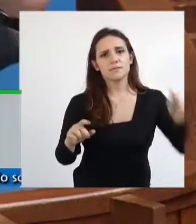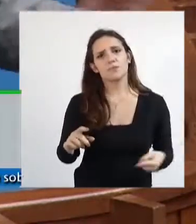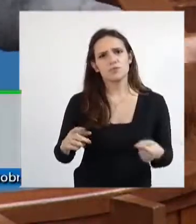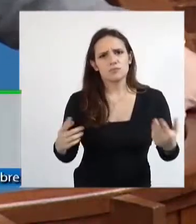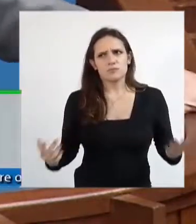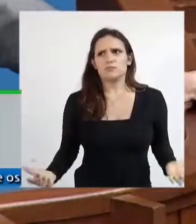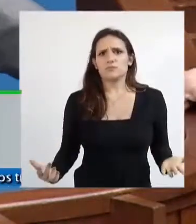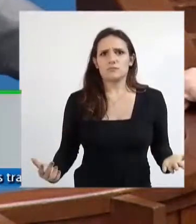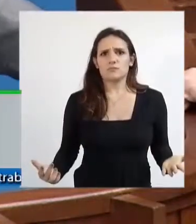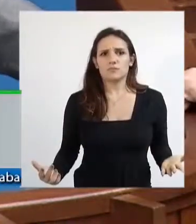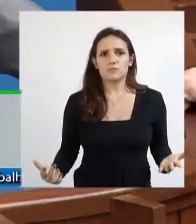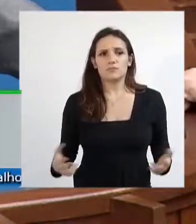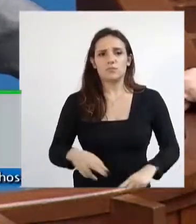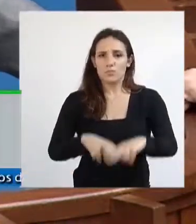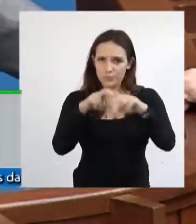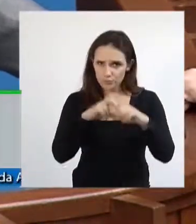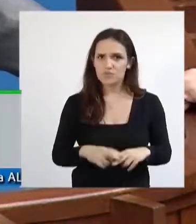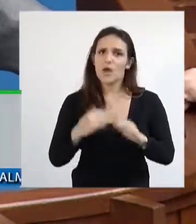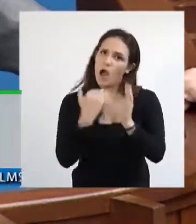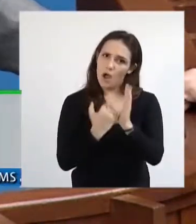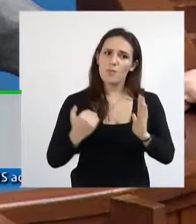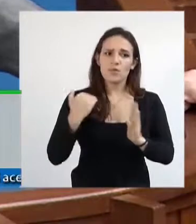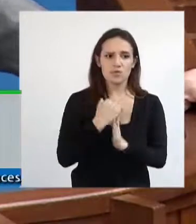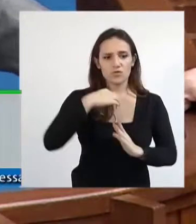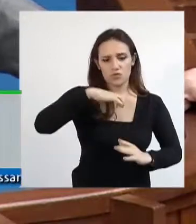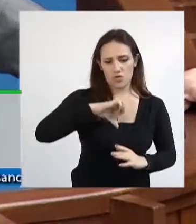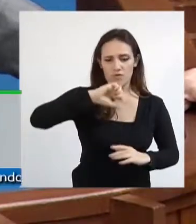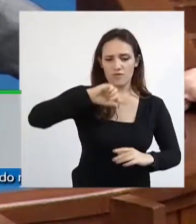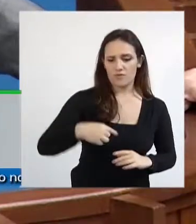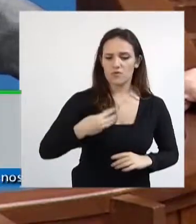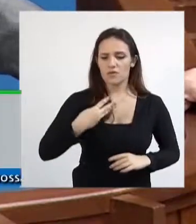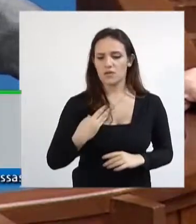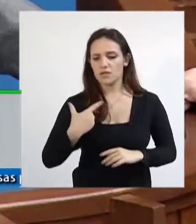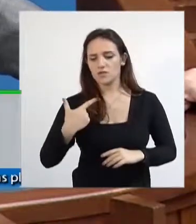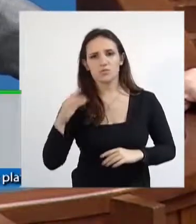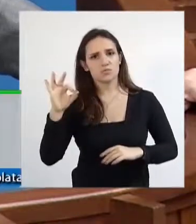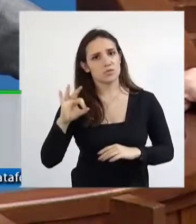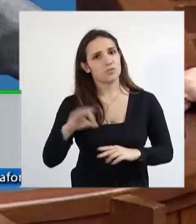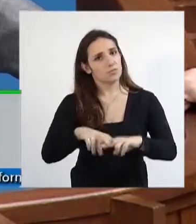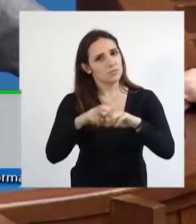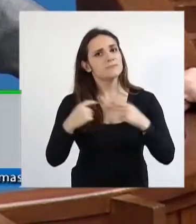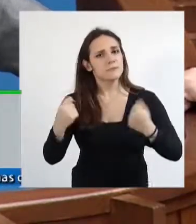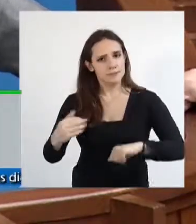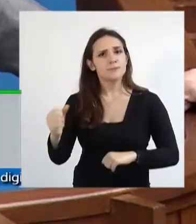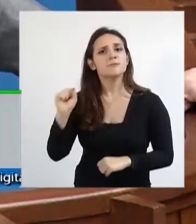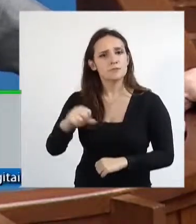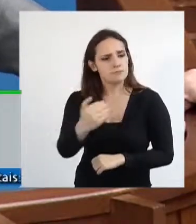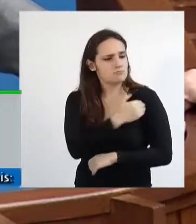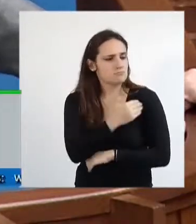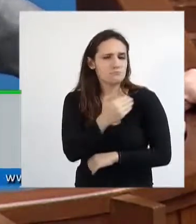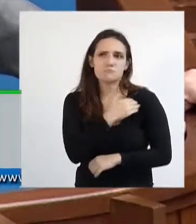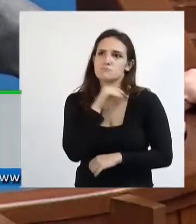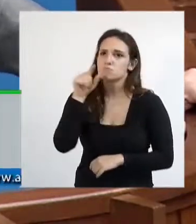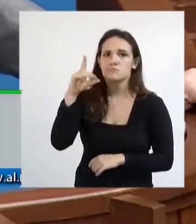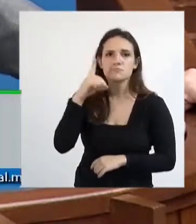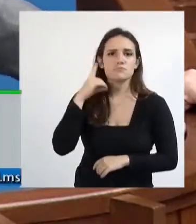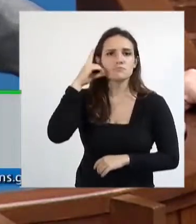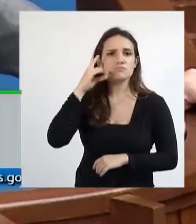Sul, 9,32%. Nós temos que acionar a nossa bancada federal, né, para que